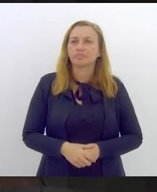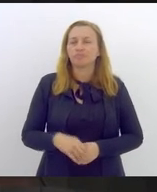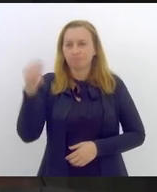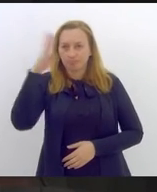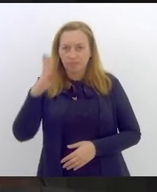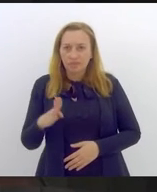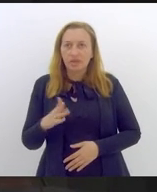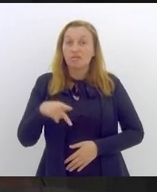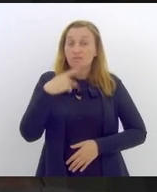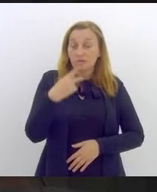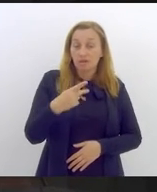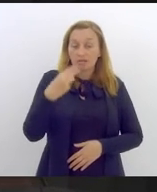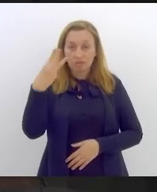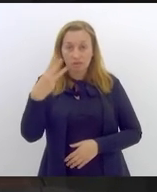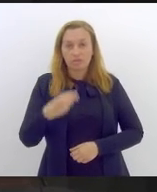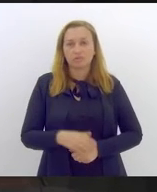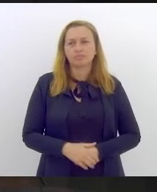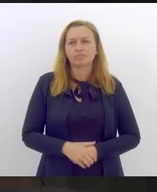aqui